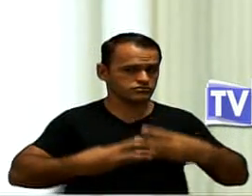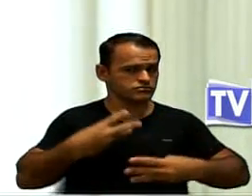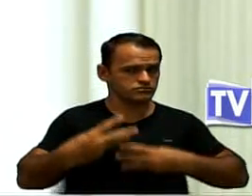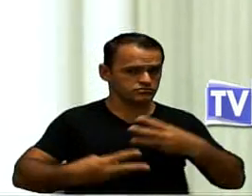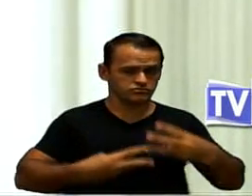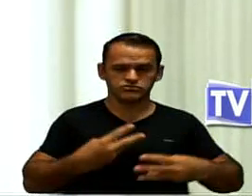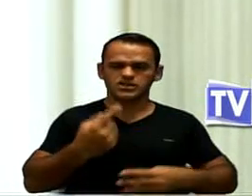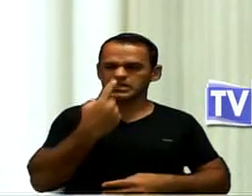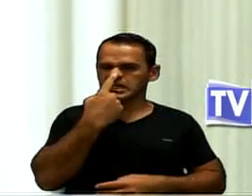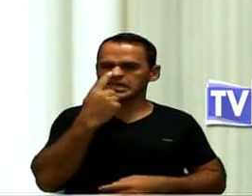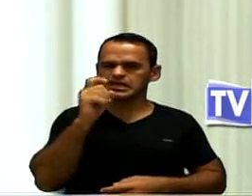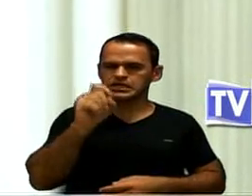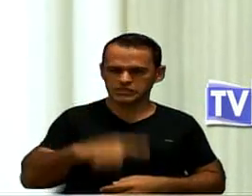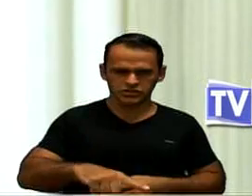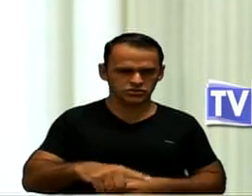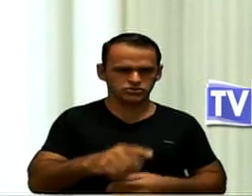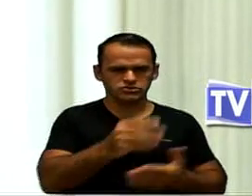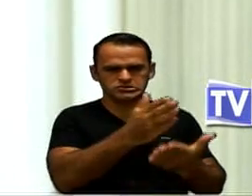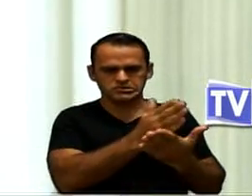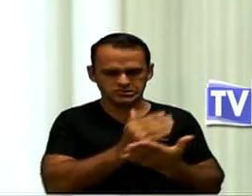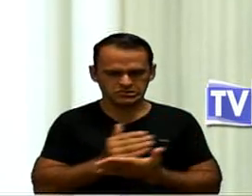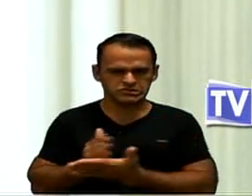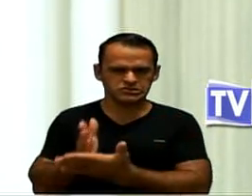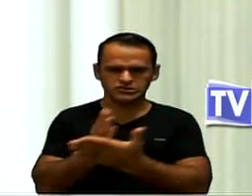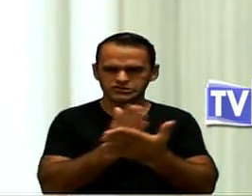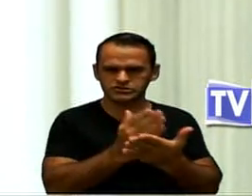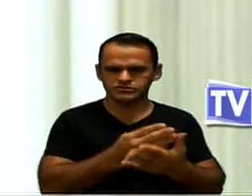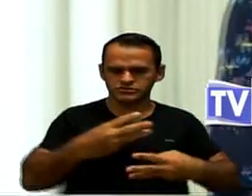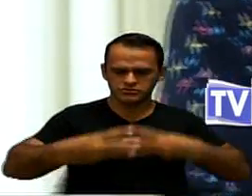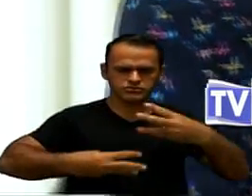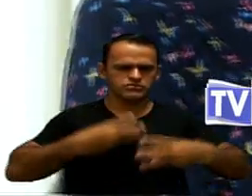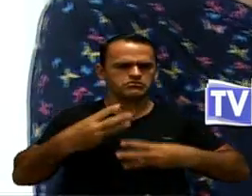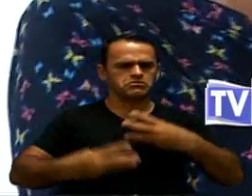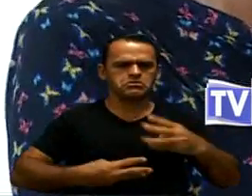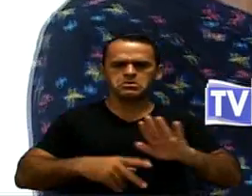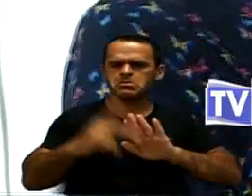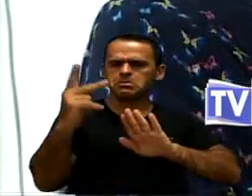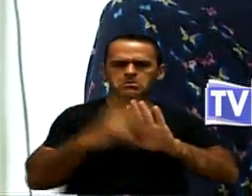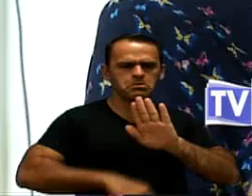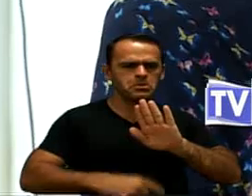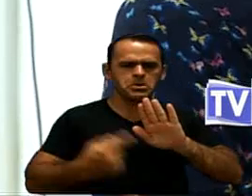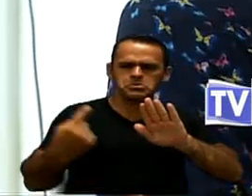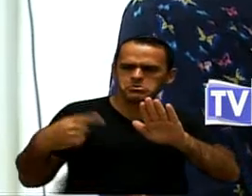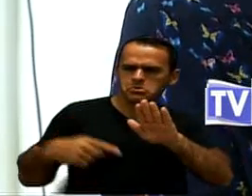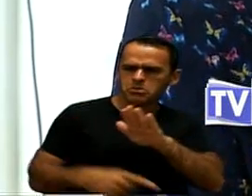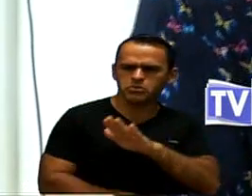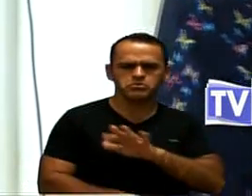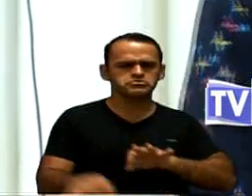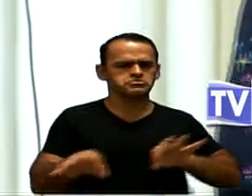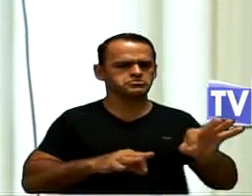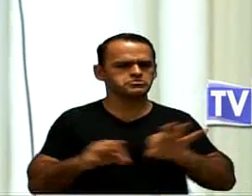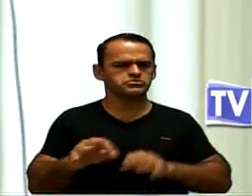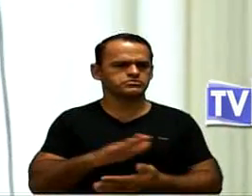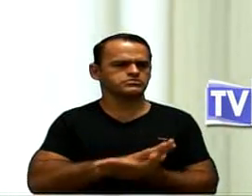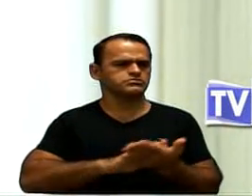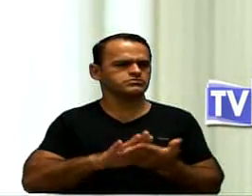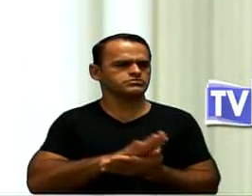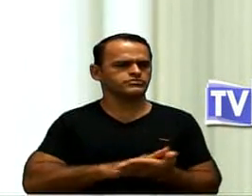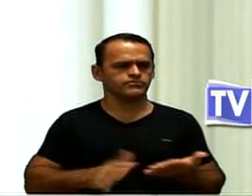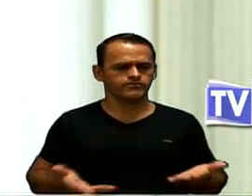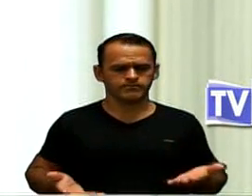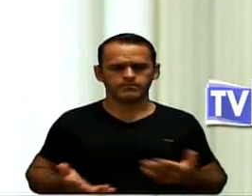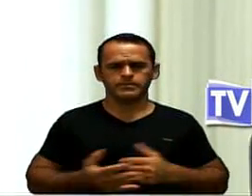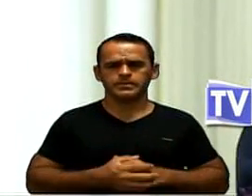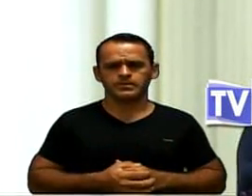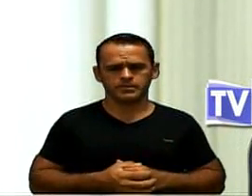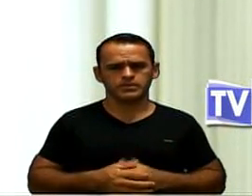da coleta seletiva, ela constantemente vem a essa casa, mas nenhum projeto aprofundado é feito. Nós temos aí, como foi